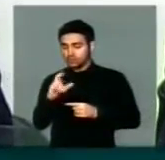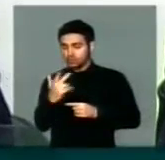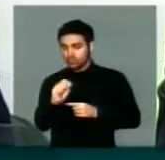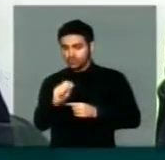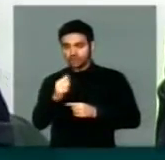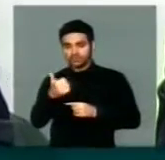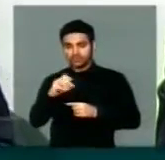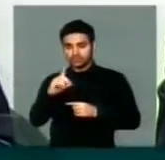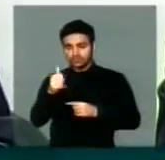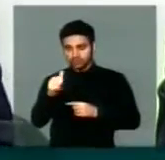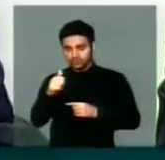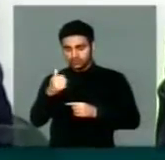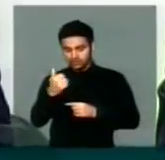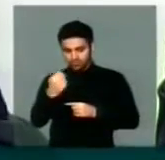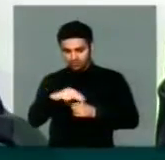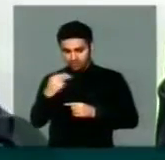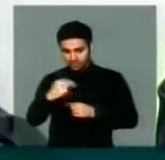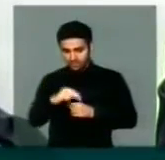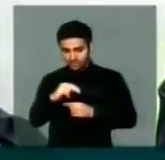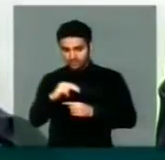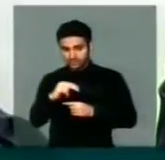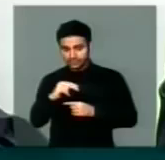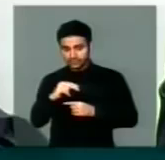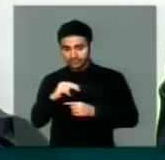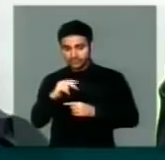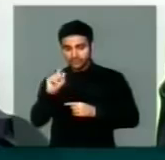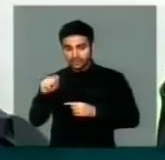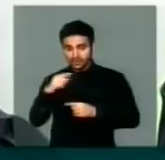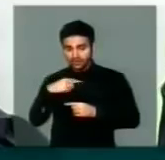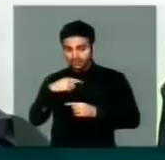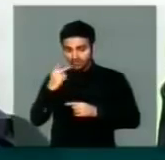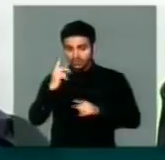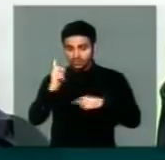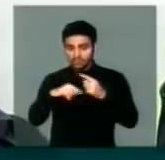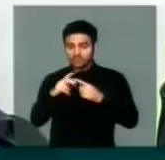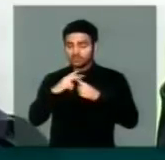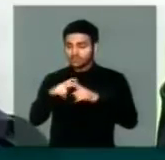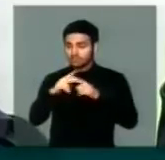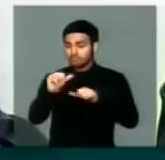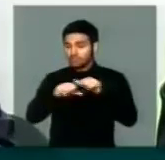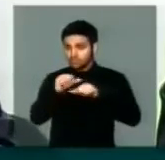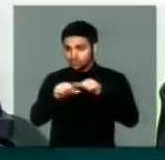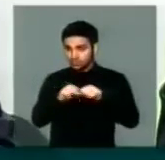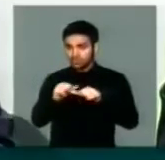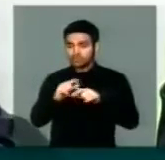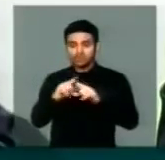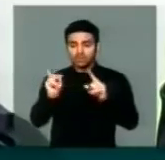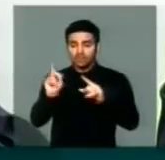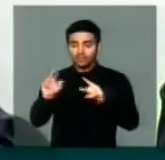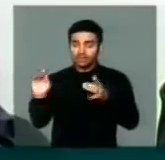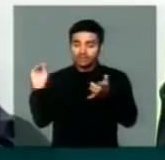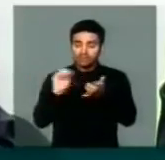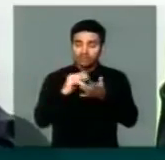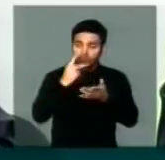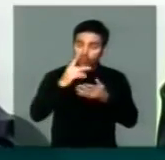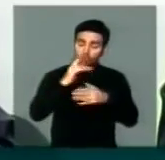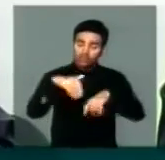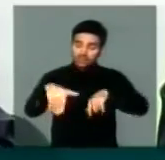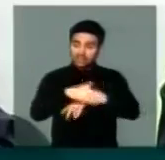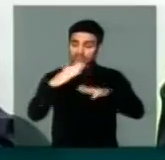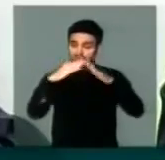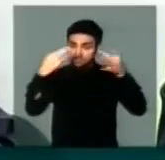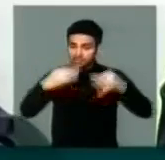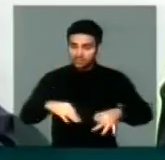de 2014 e a retificação, que não foi retificação, foi o fornecimento do endereço real, ocorreu em 5 de